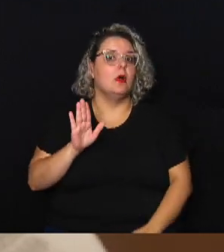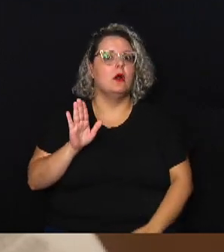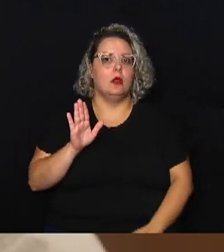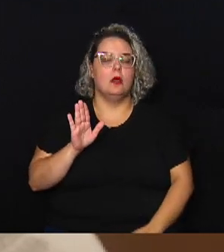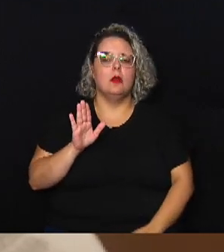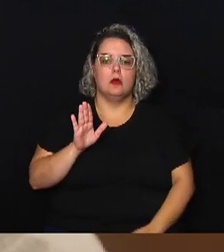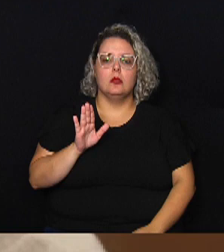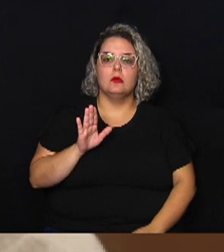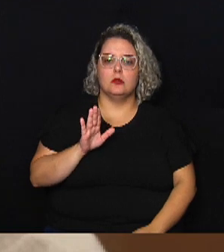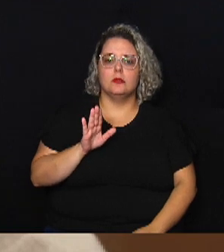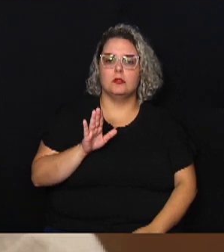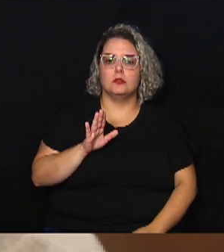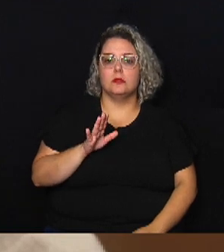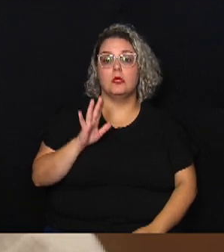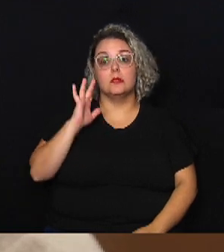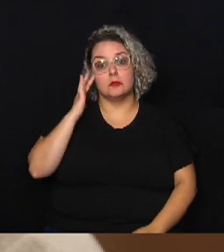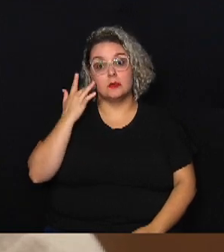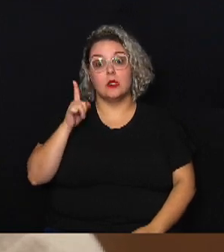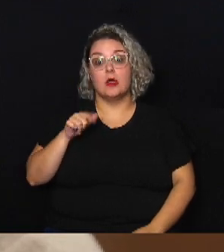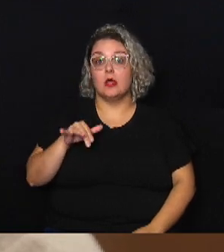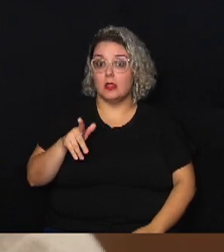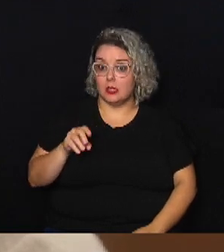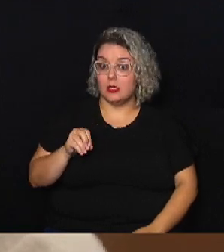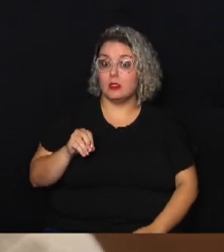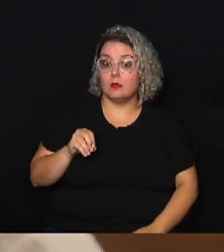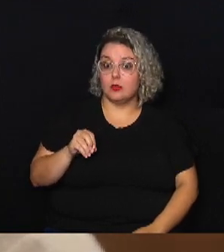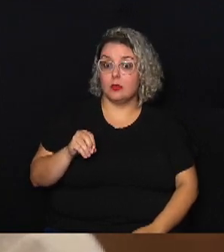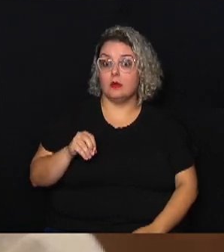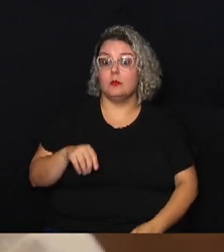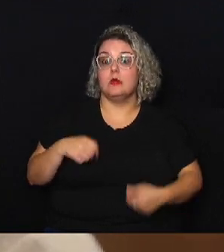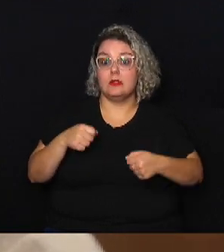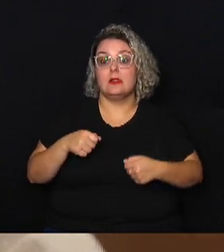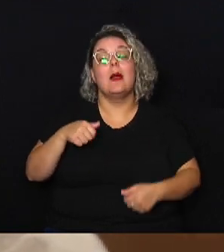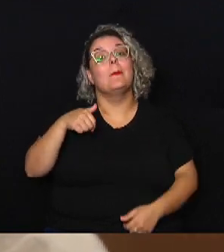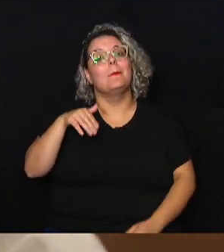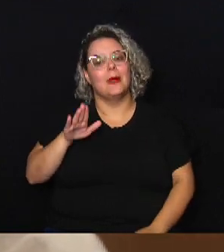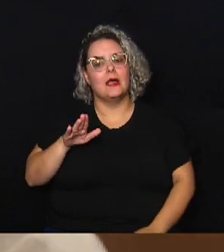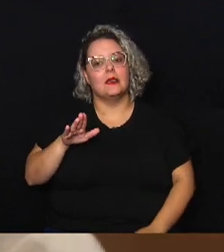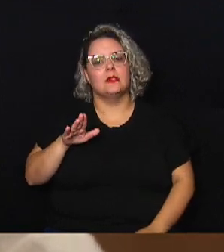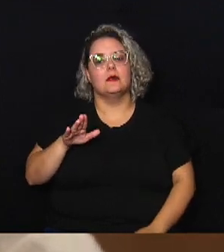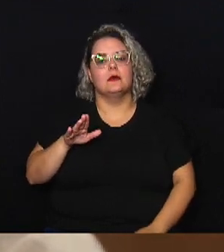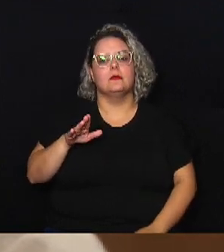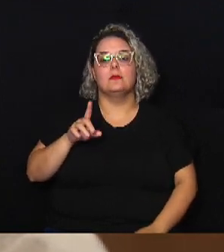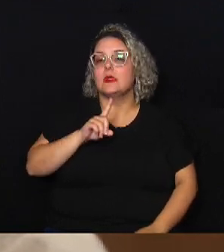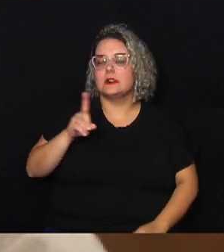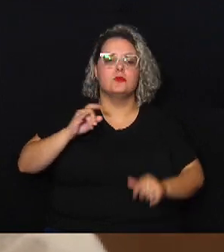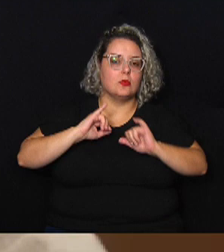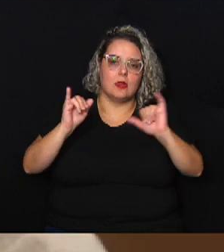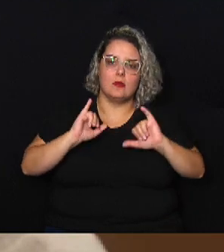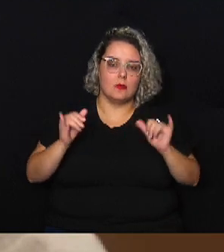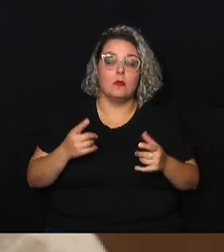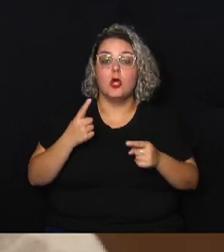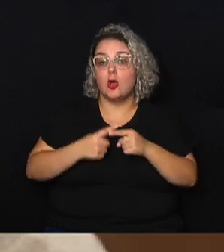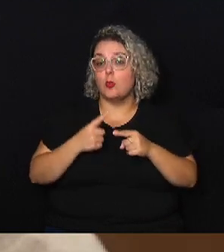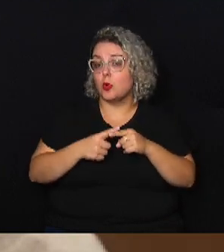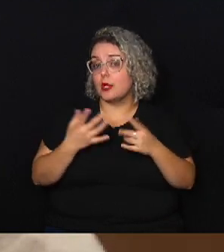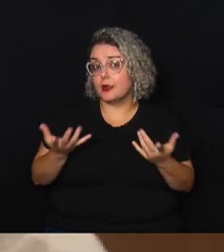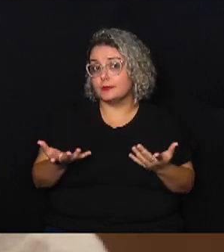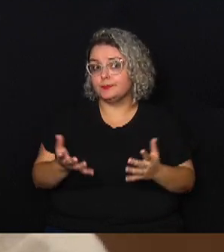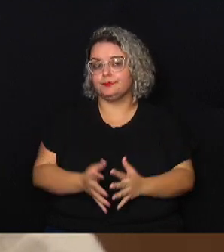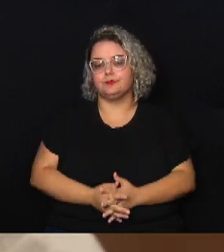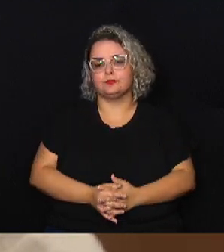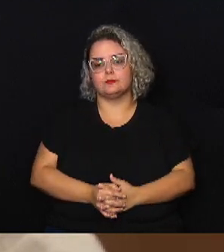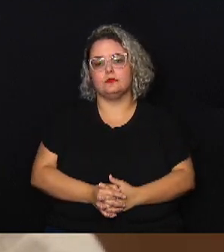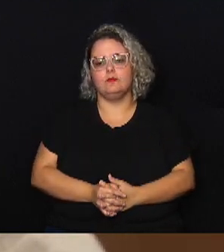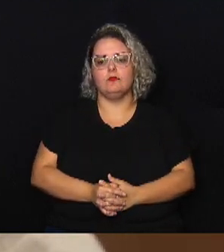acho que a lipoaspiração deveria ser a mais realizada, só que ela é subnotificada, porque às vezes o